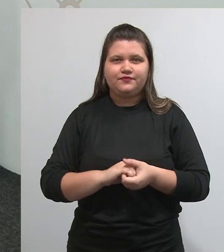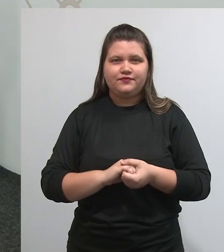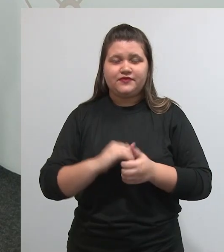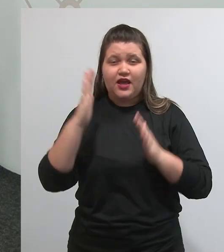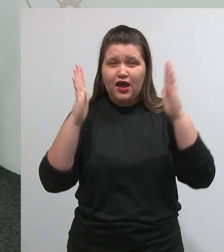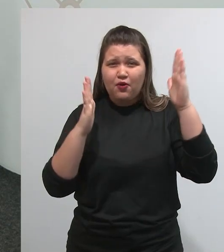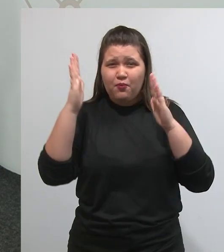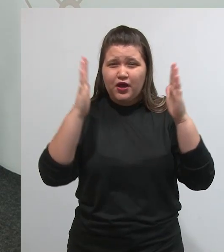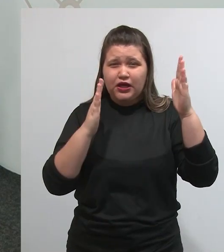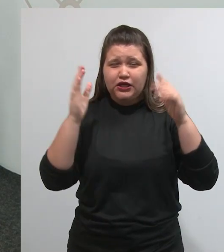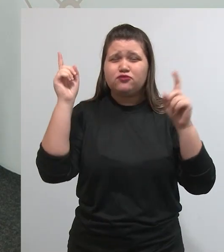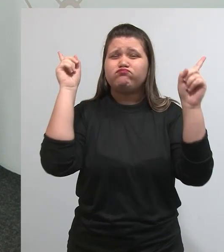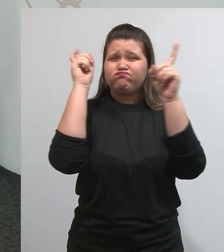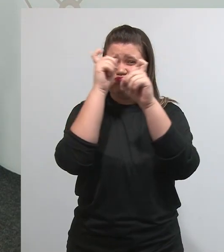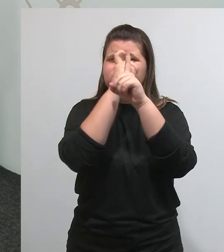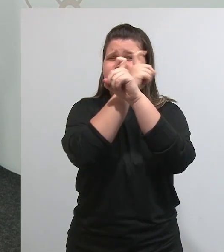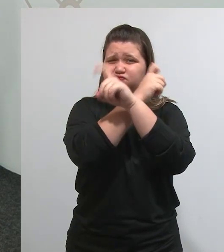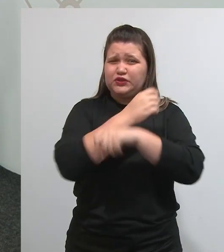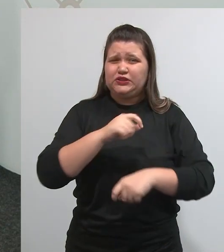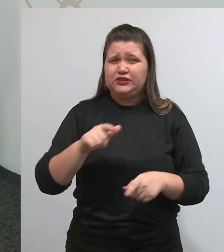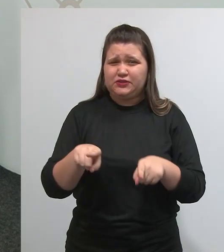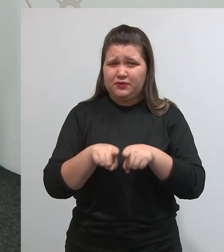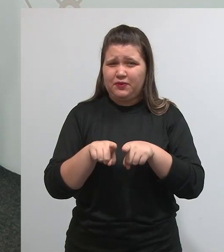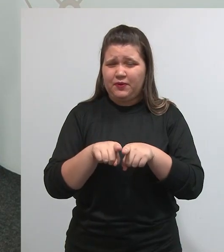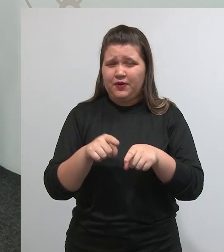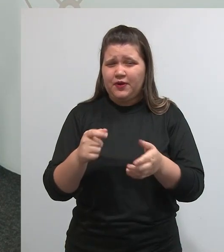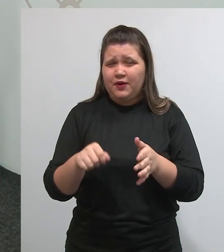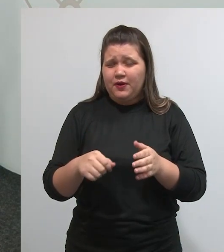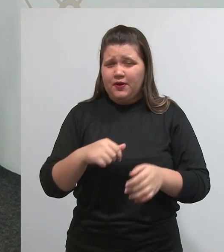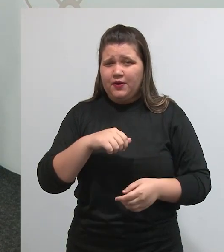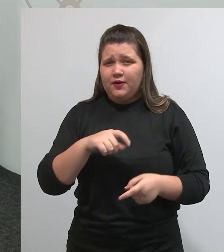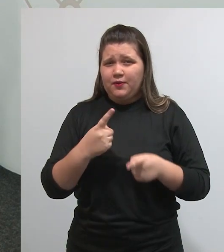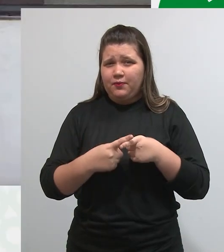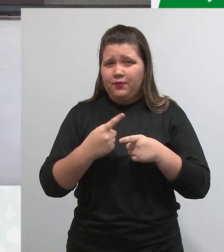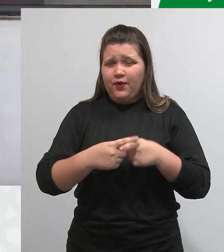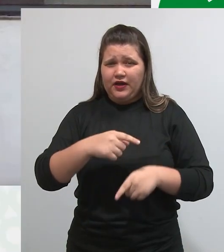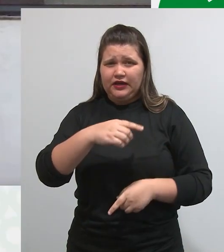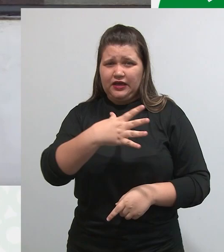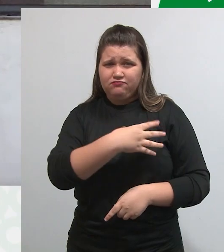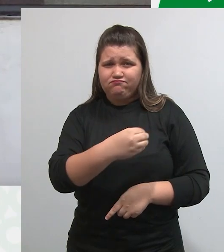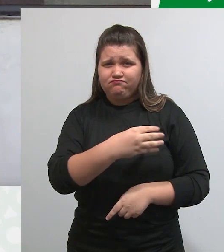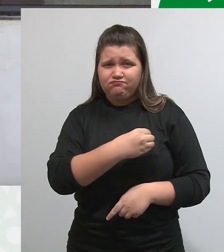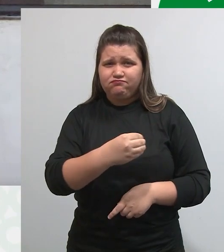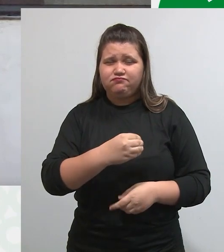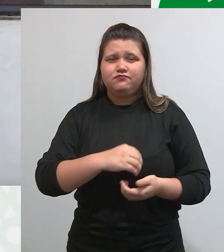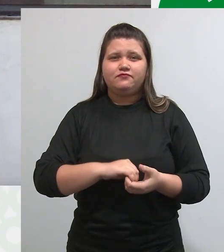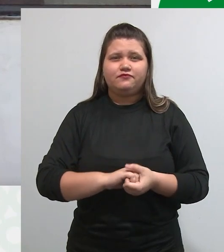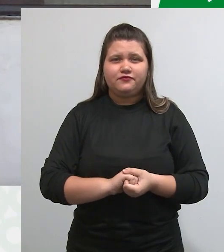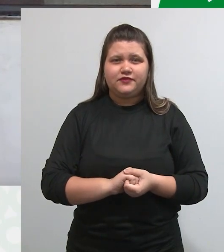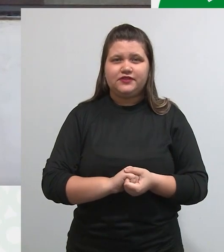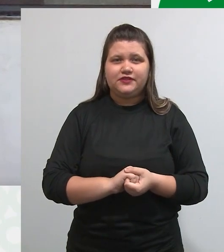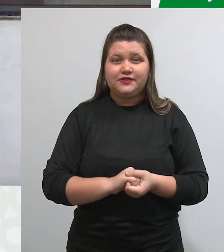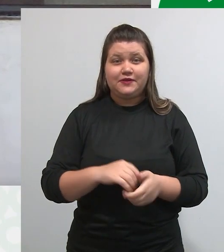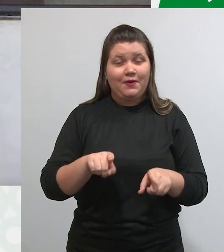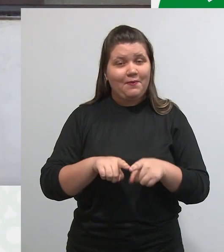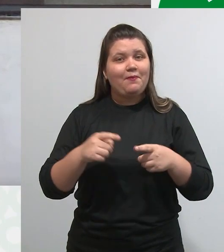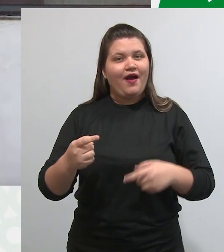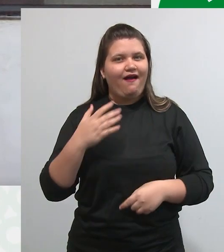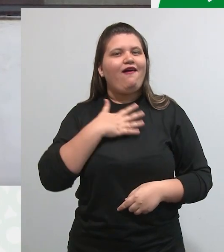muito sofrimento, porque tinha minhas crianças também, tinha criança pequena, mas foi uma época